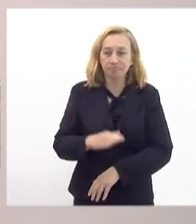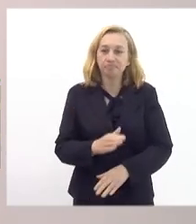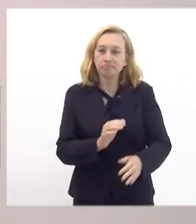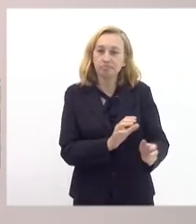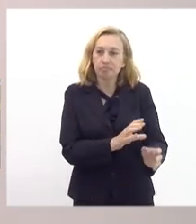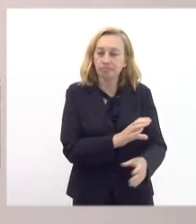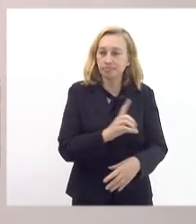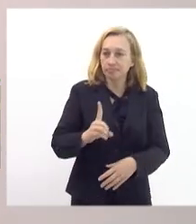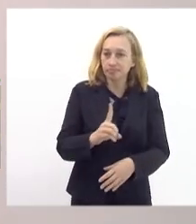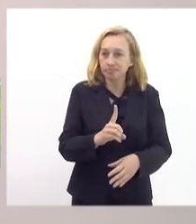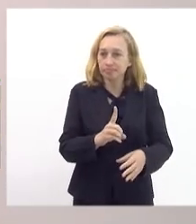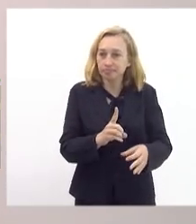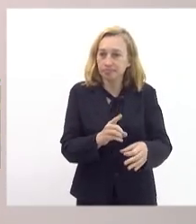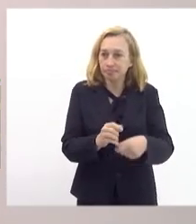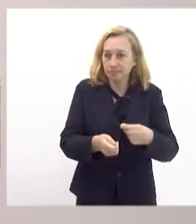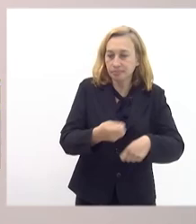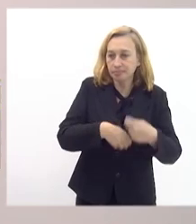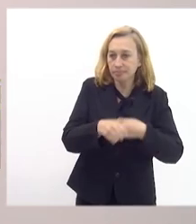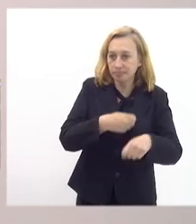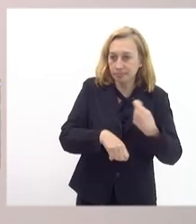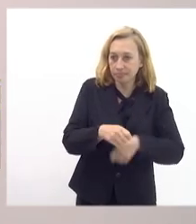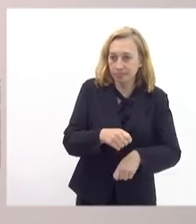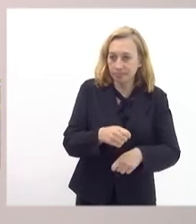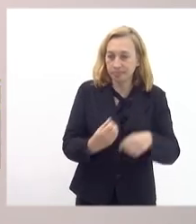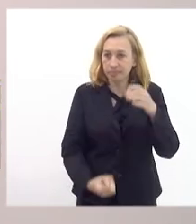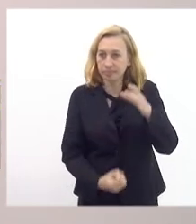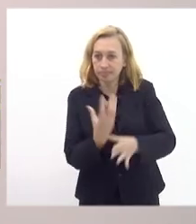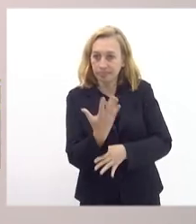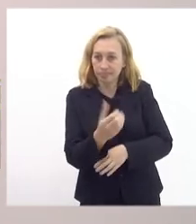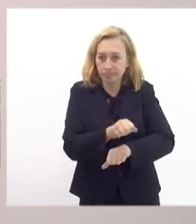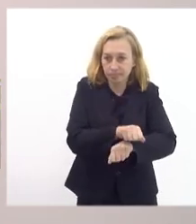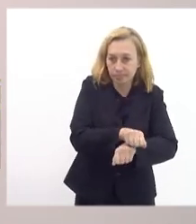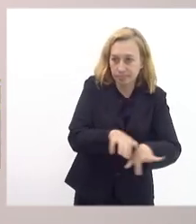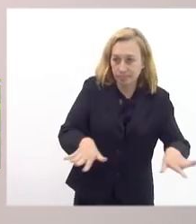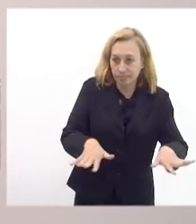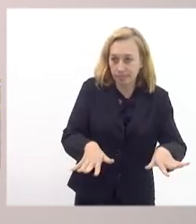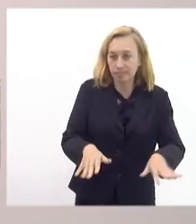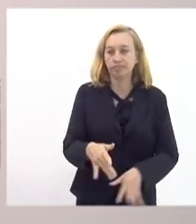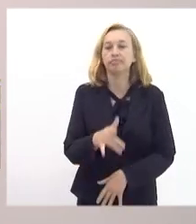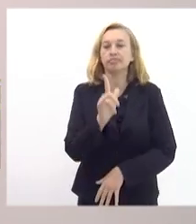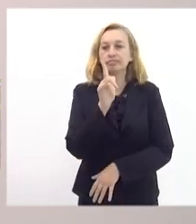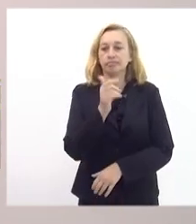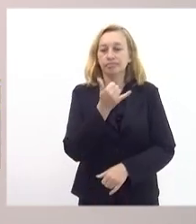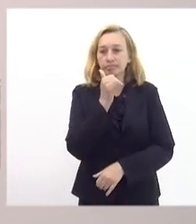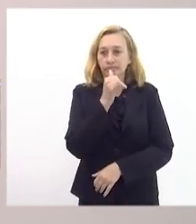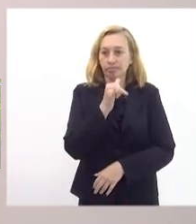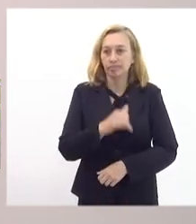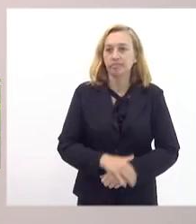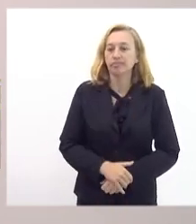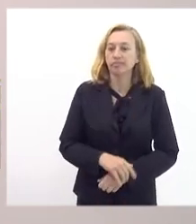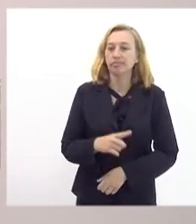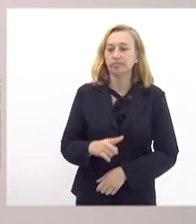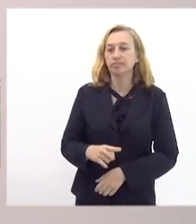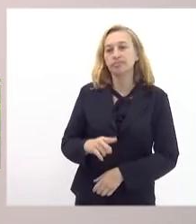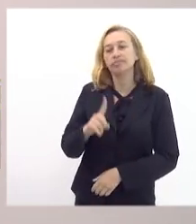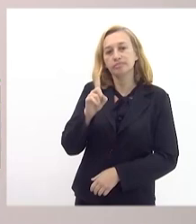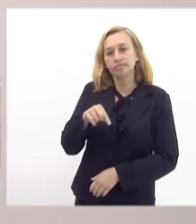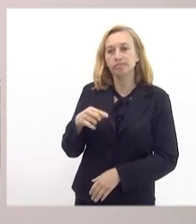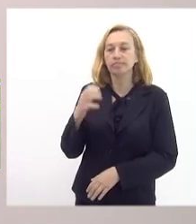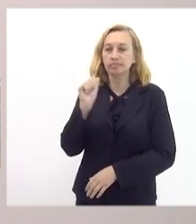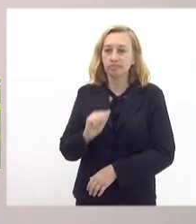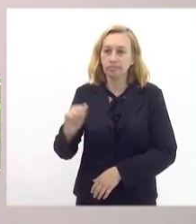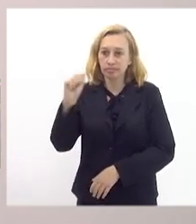coordenar e operar tanta geração quanto a transmissão né de energia e a gente é uma empresa é uma